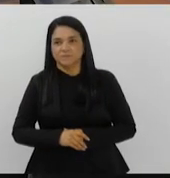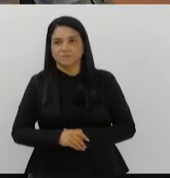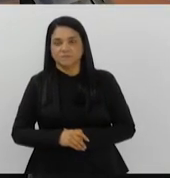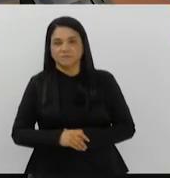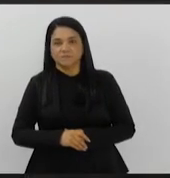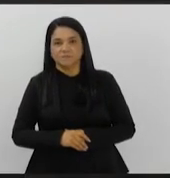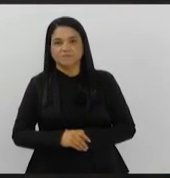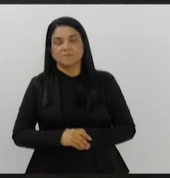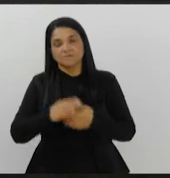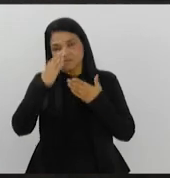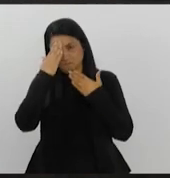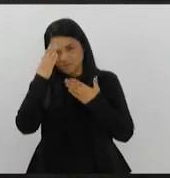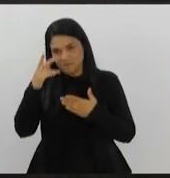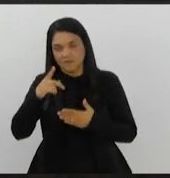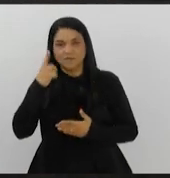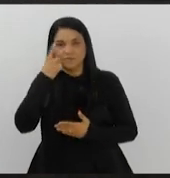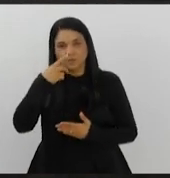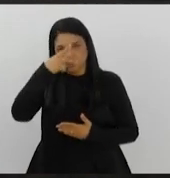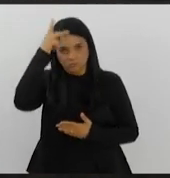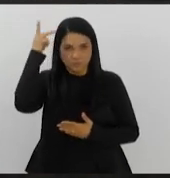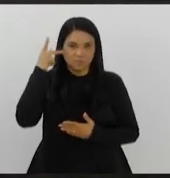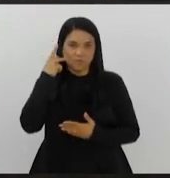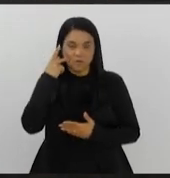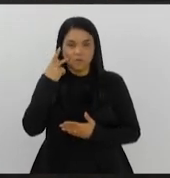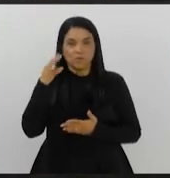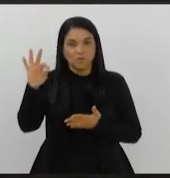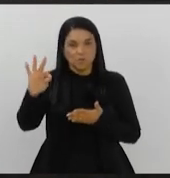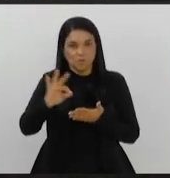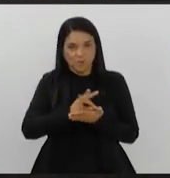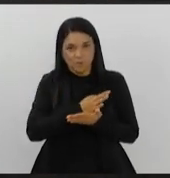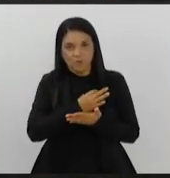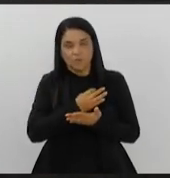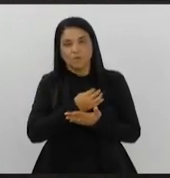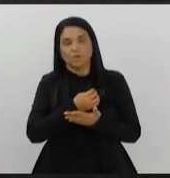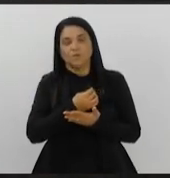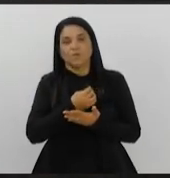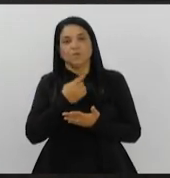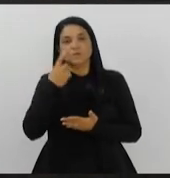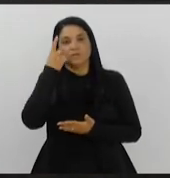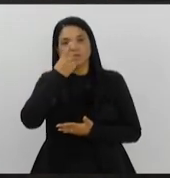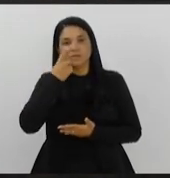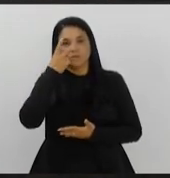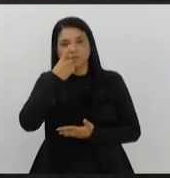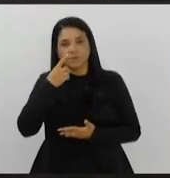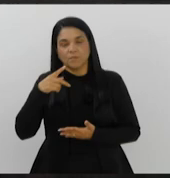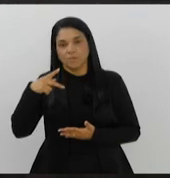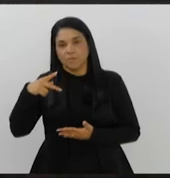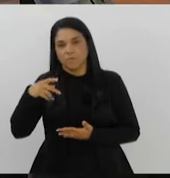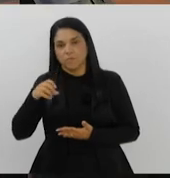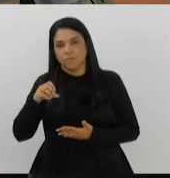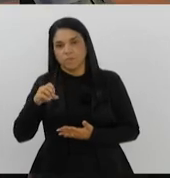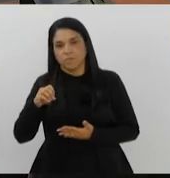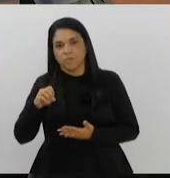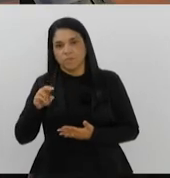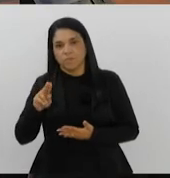Muito obrigado, Luiz Paulo. Nosso próximo orador aqui, nosso nobre deputado Felipe Obel.